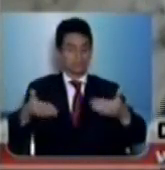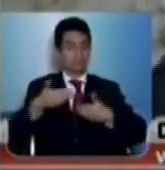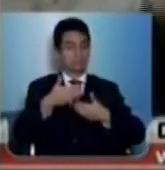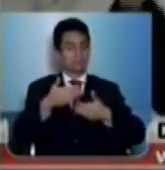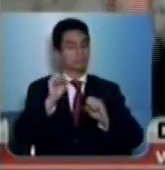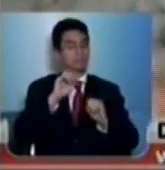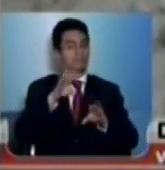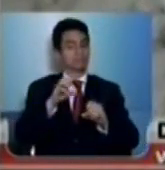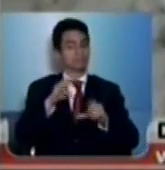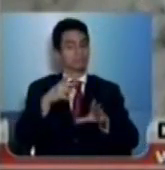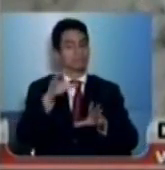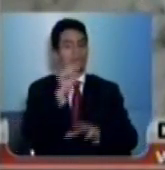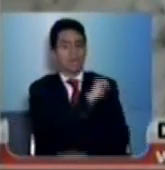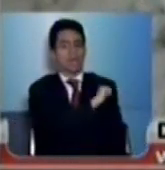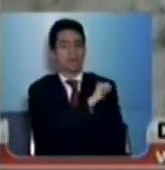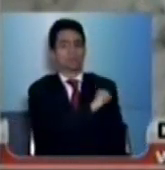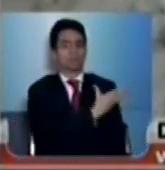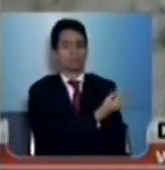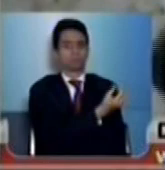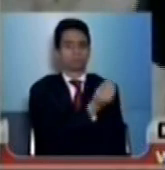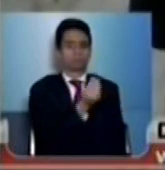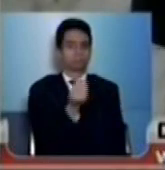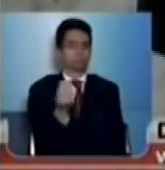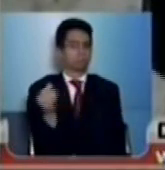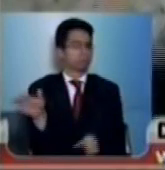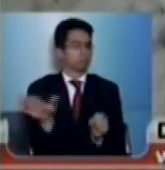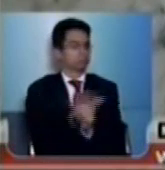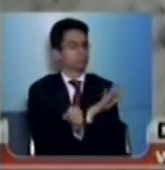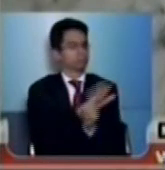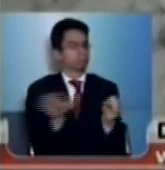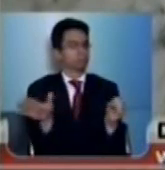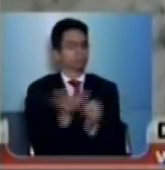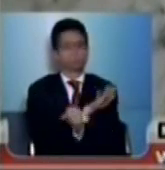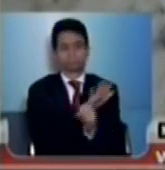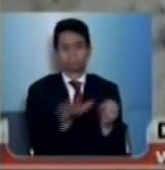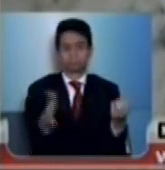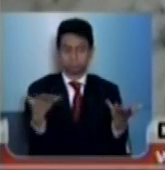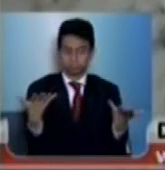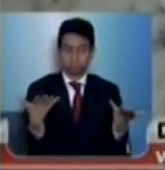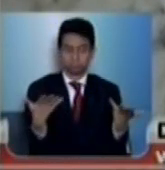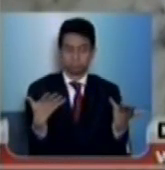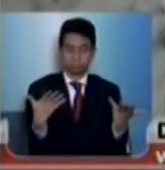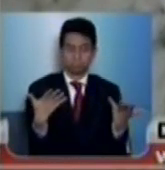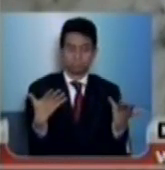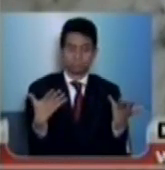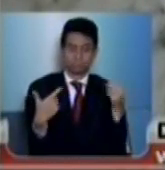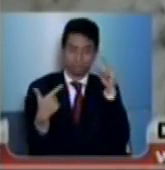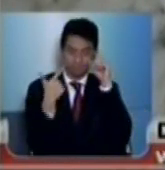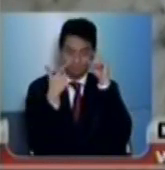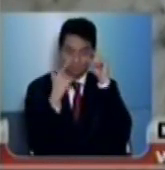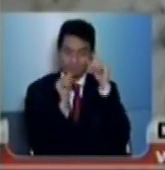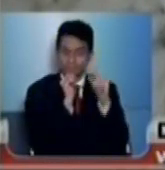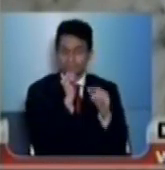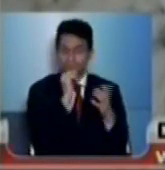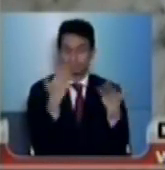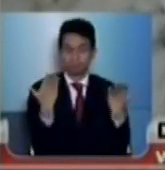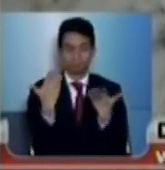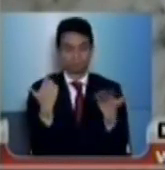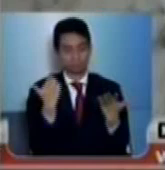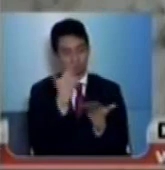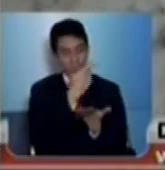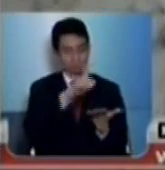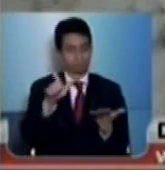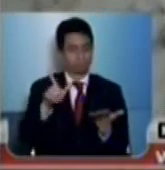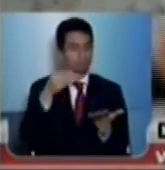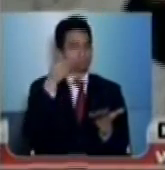o Genes trouxe aqui essa questão da superlotação dos presídios nós citamos aqui o exemplo inclusive que eu tive a